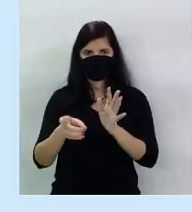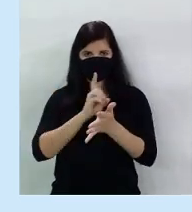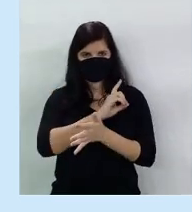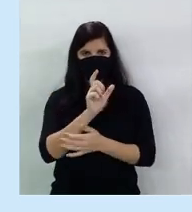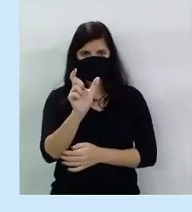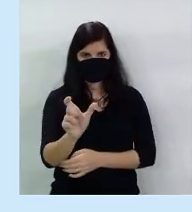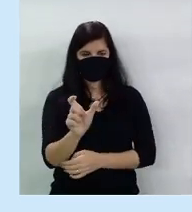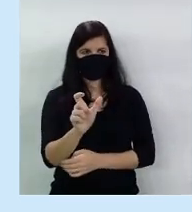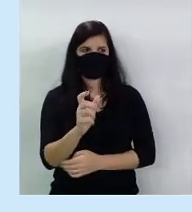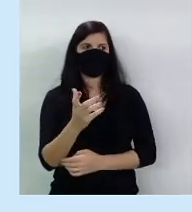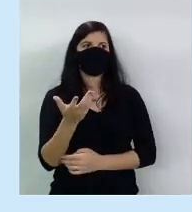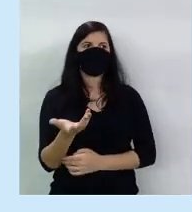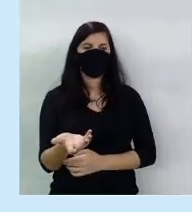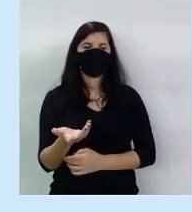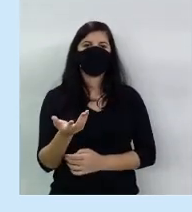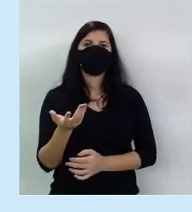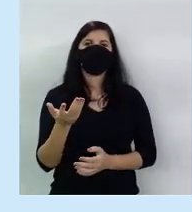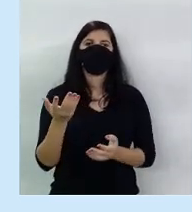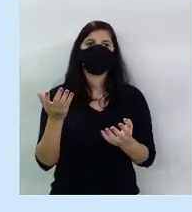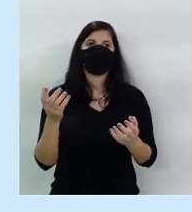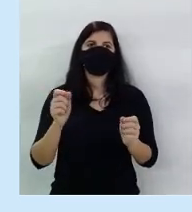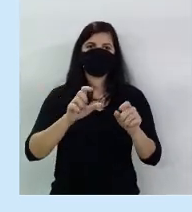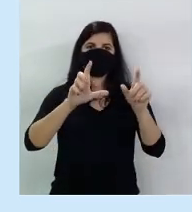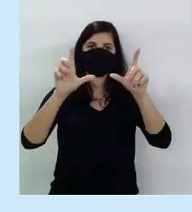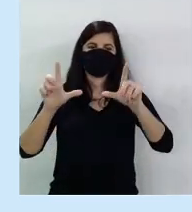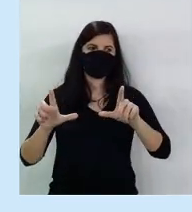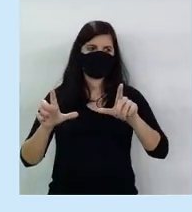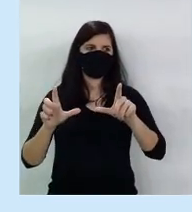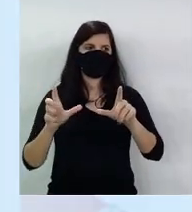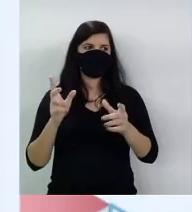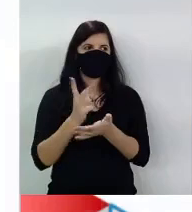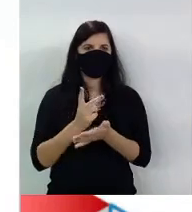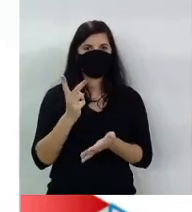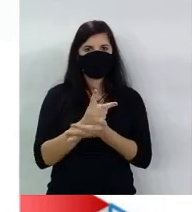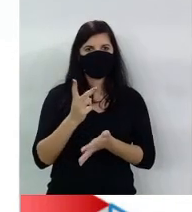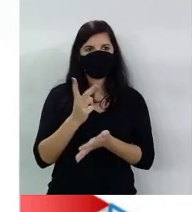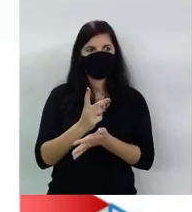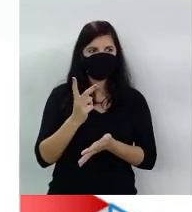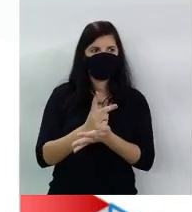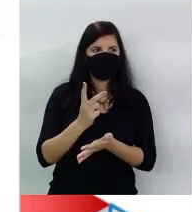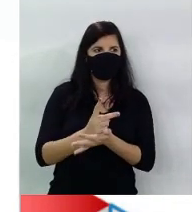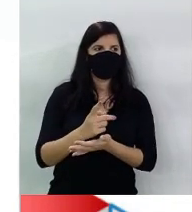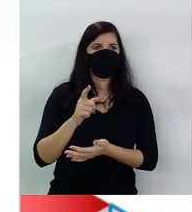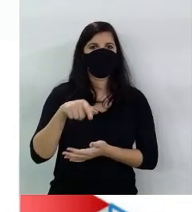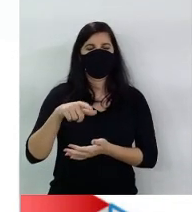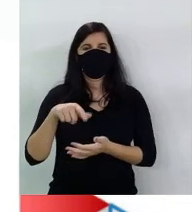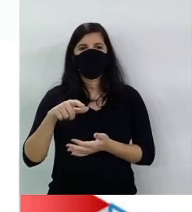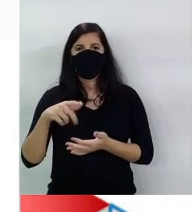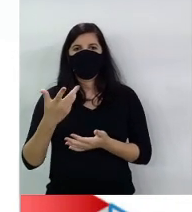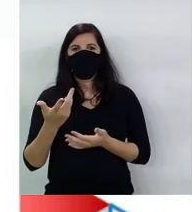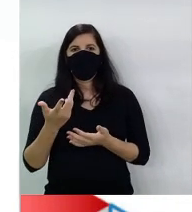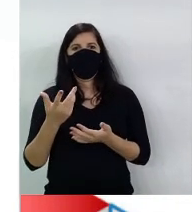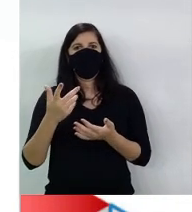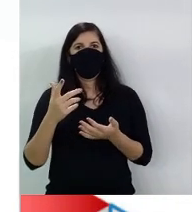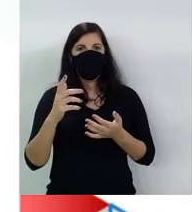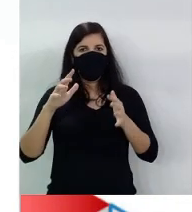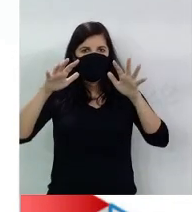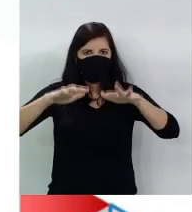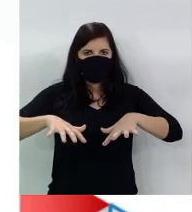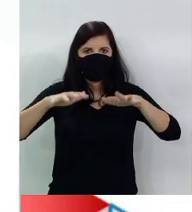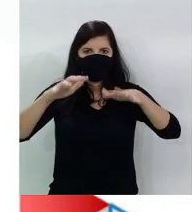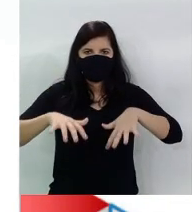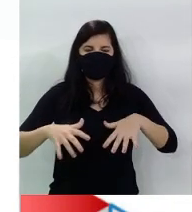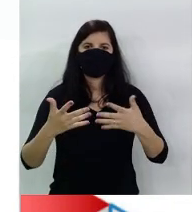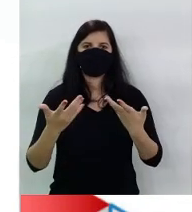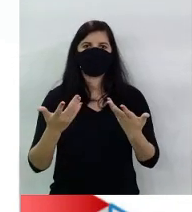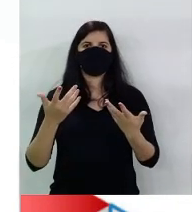no final, mais uma vez aqui o slide, mas também influenciada por elementos do culto cristão e